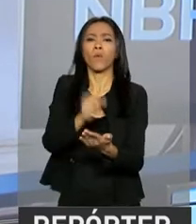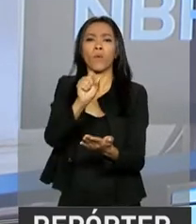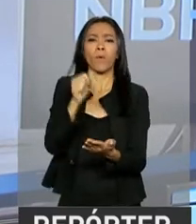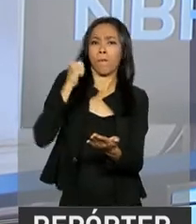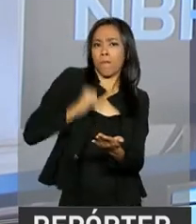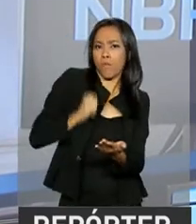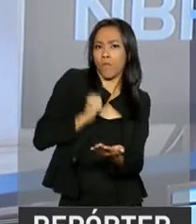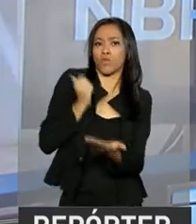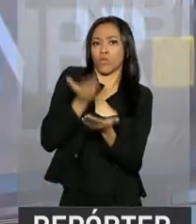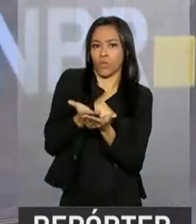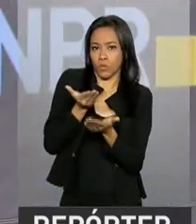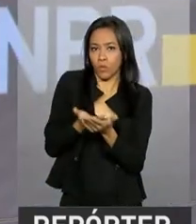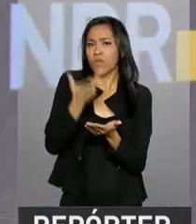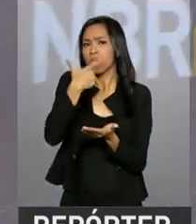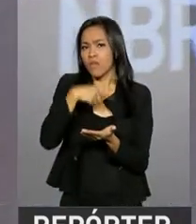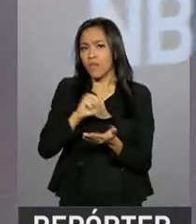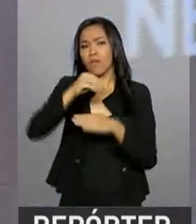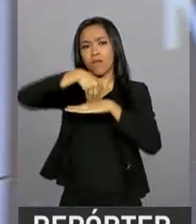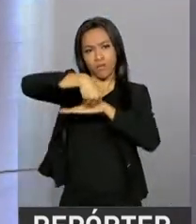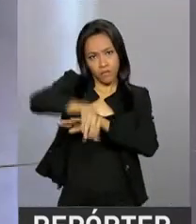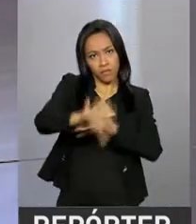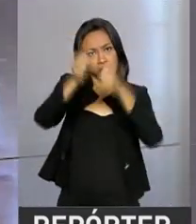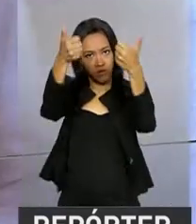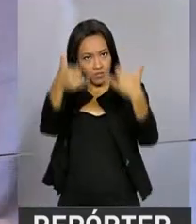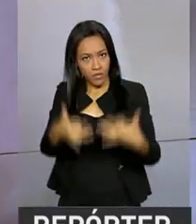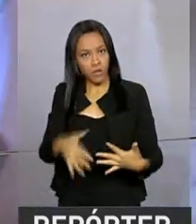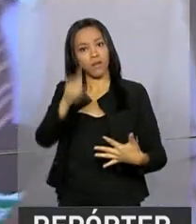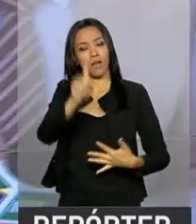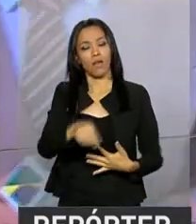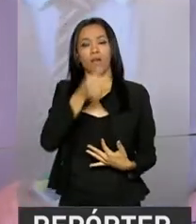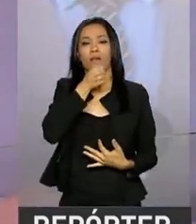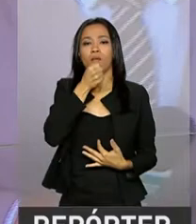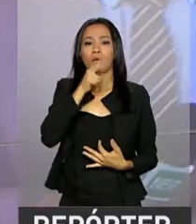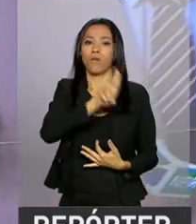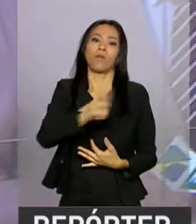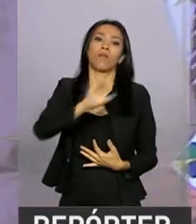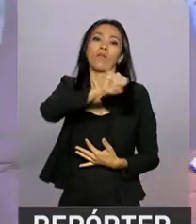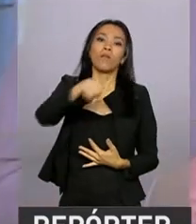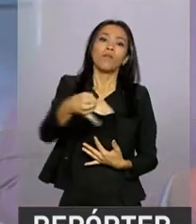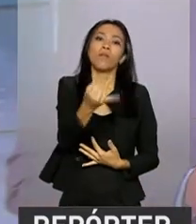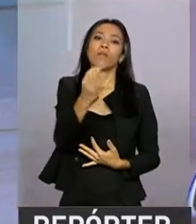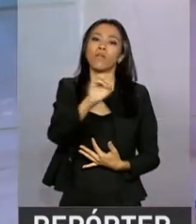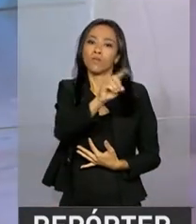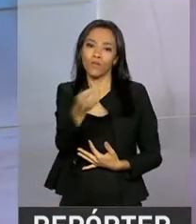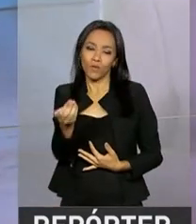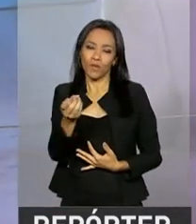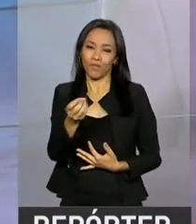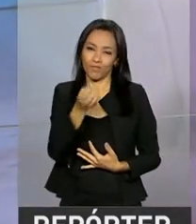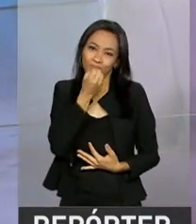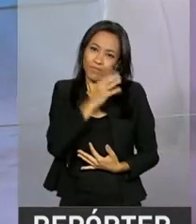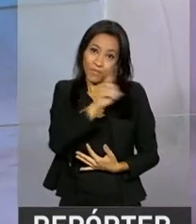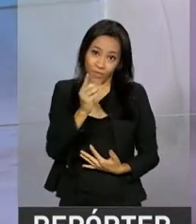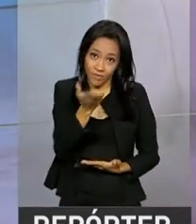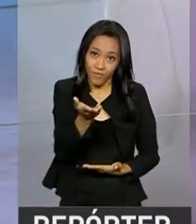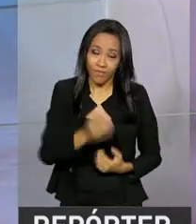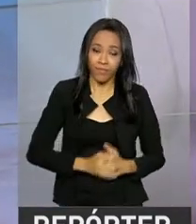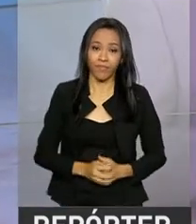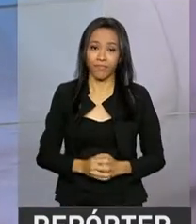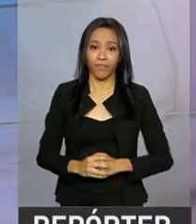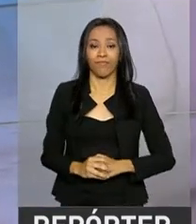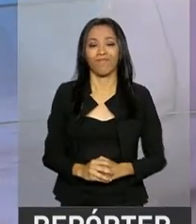estudo quem traz as informações ao vivo pra gente o repórter joão pedro neto o jp bom dia pra você